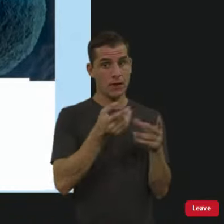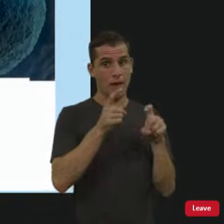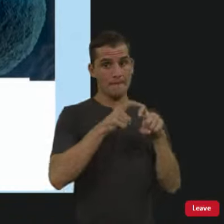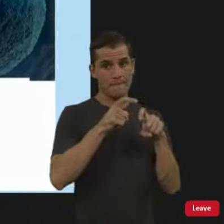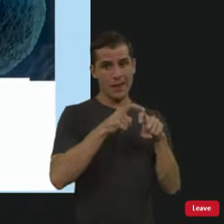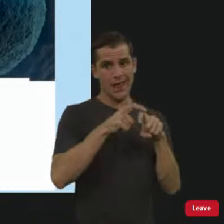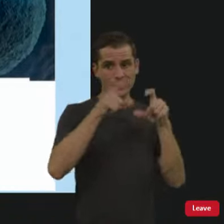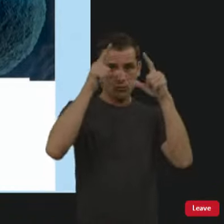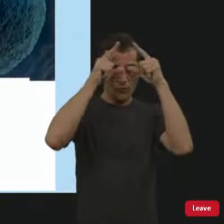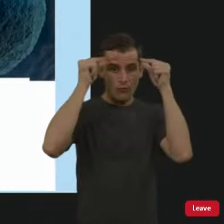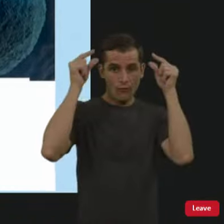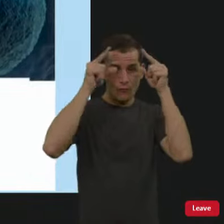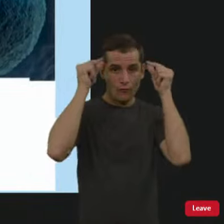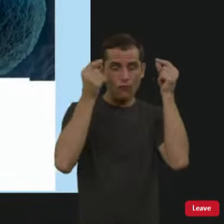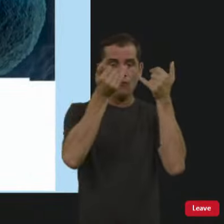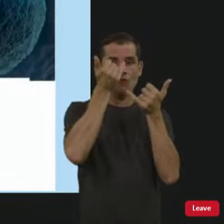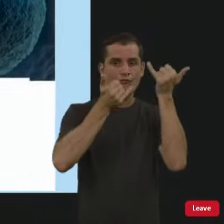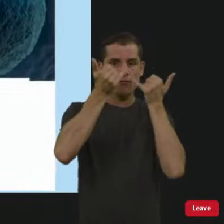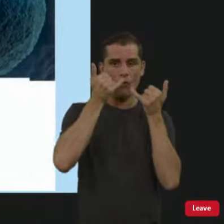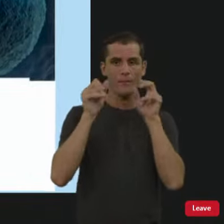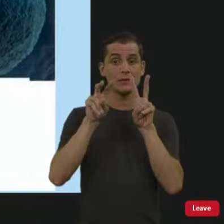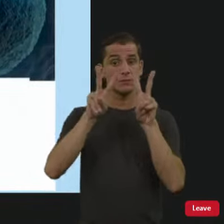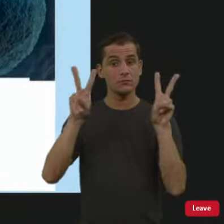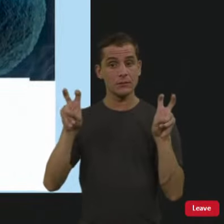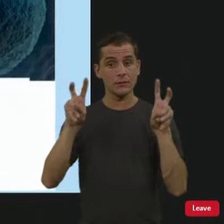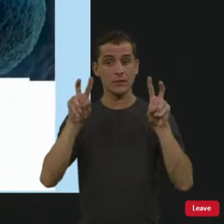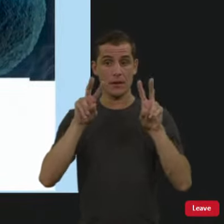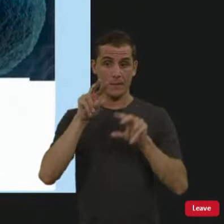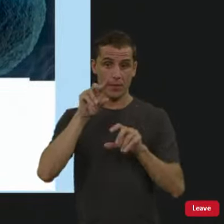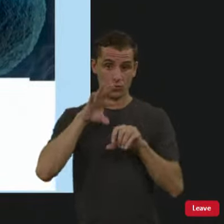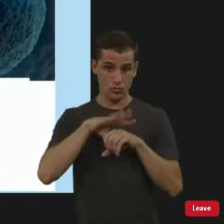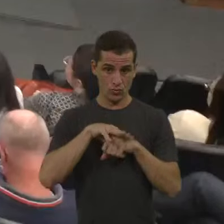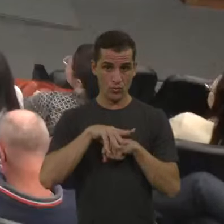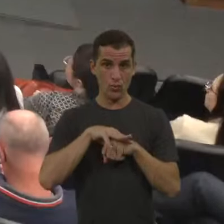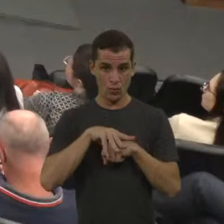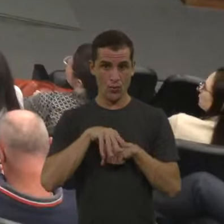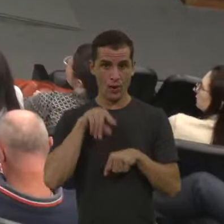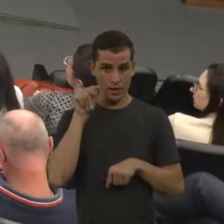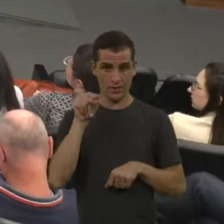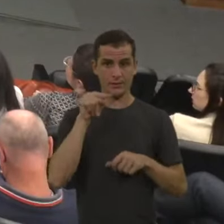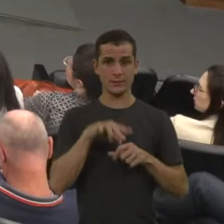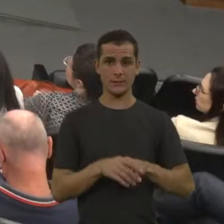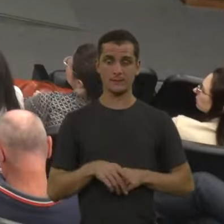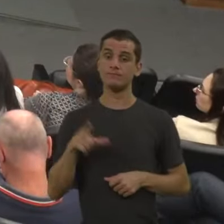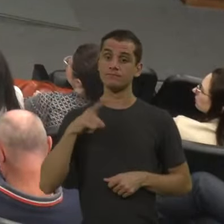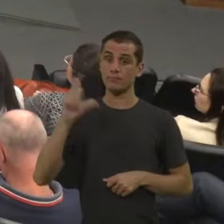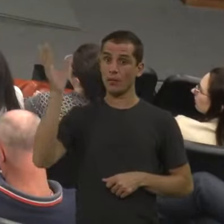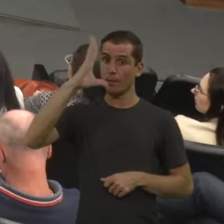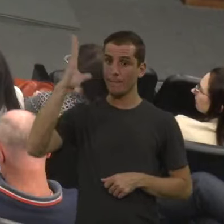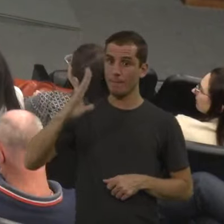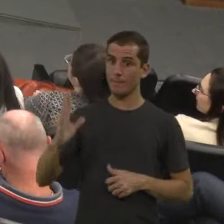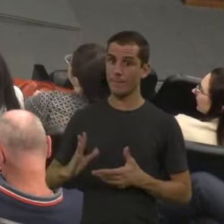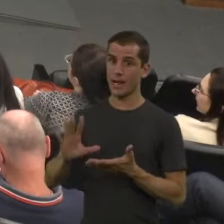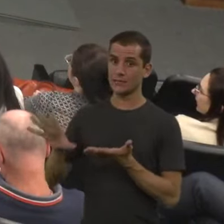angedema hereditário. E ali a gente tem um registro nacional, a gente está trabalhando num registro nacional para